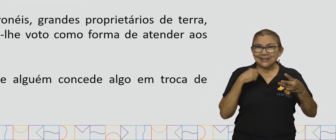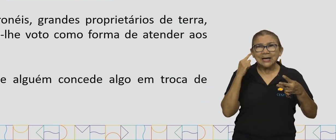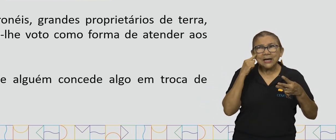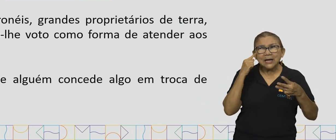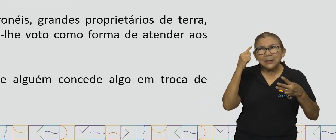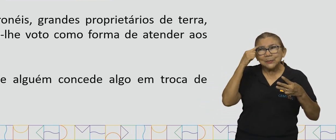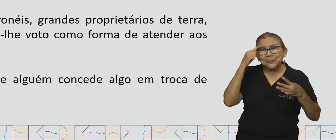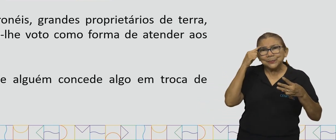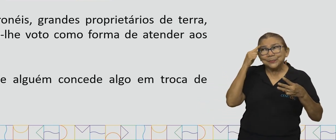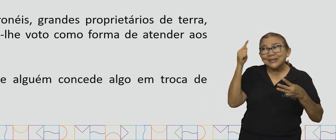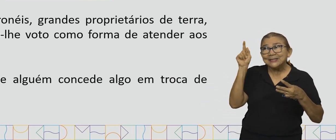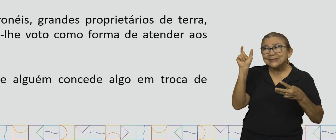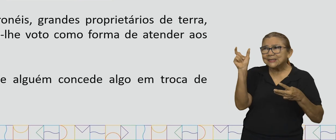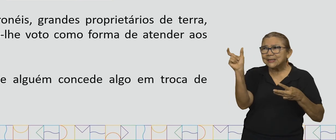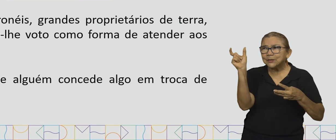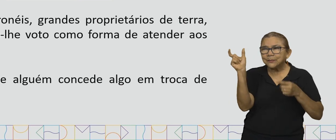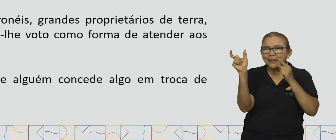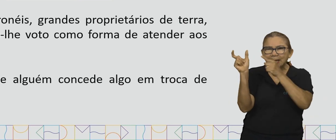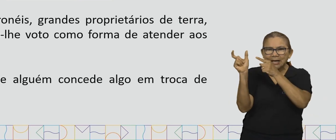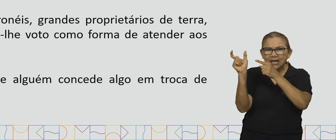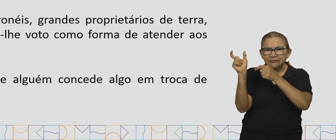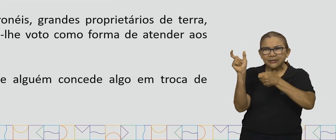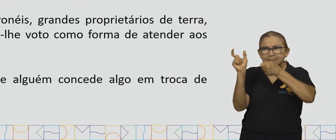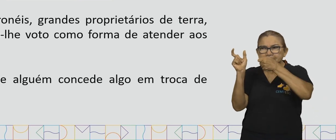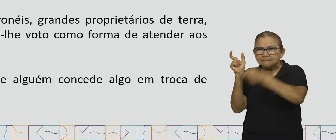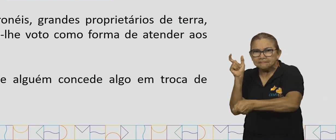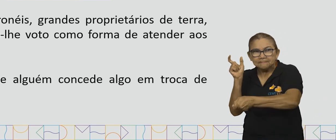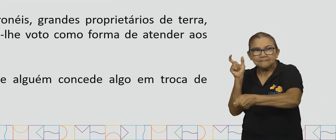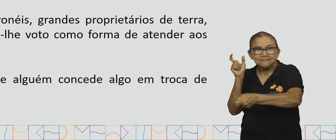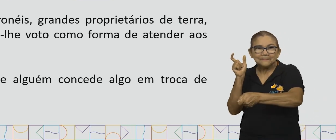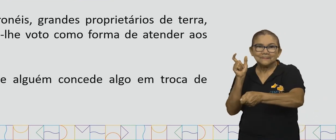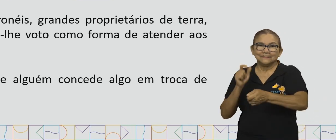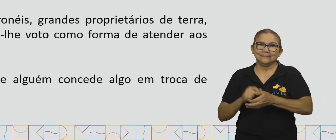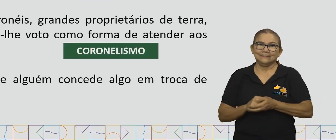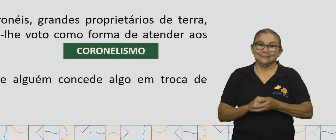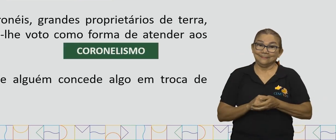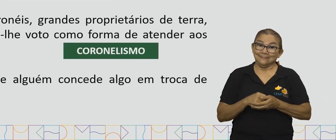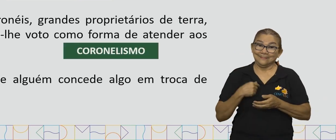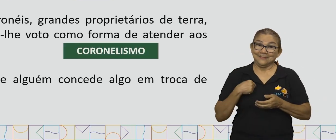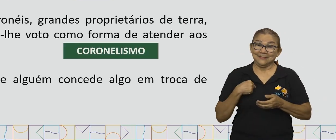ali, a gente já sabe, deve ser o